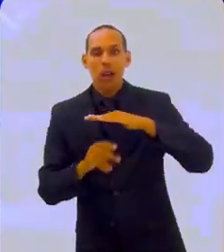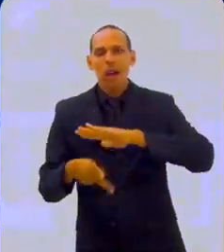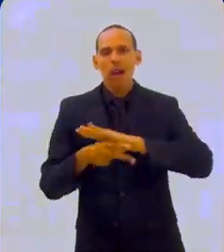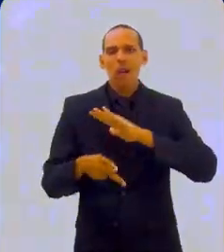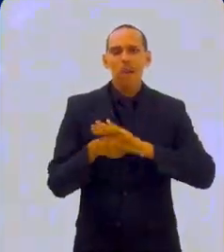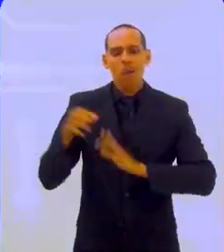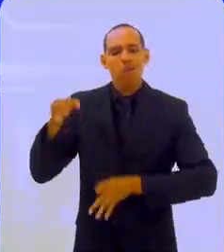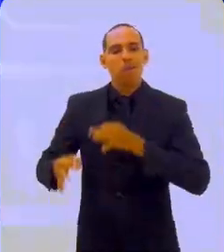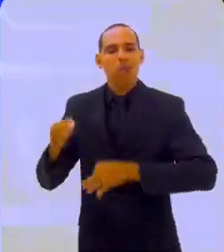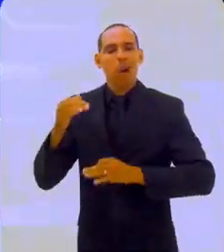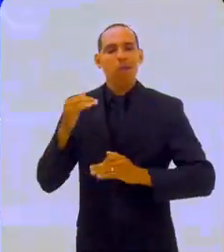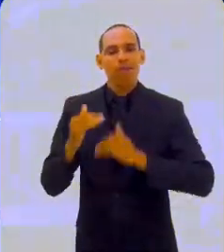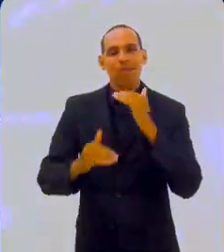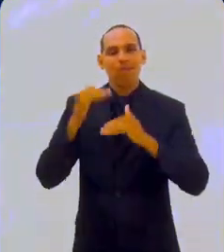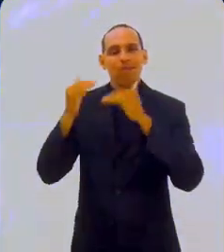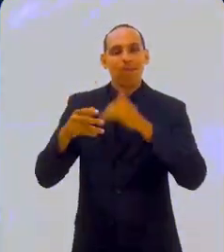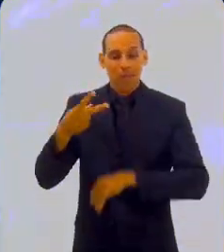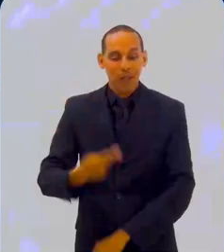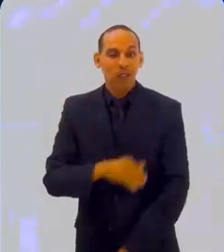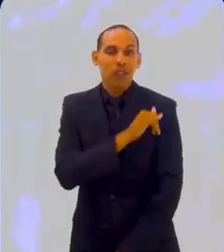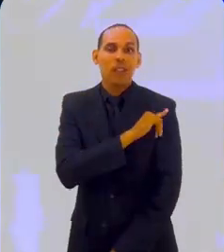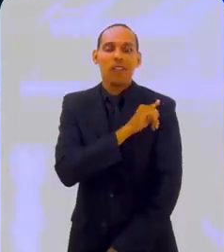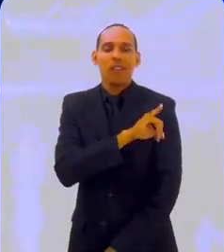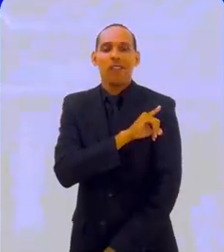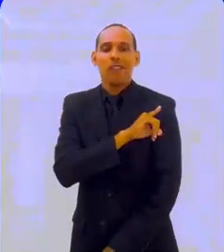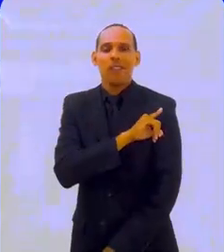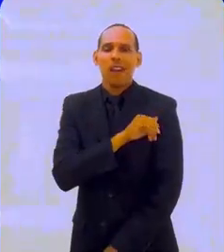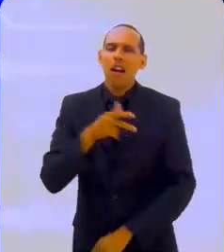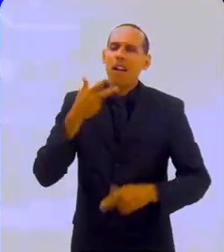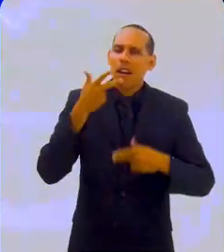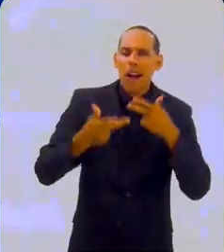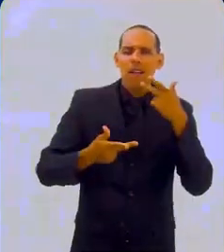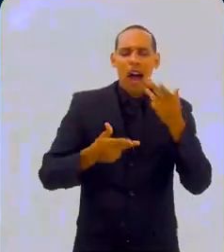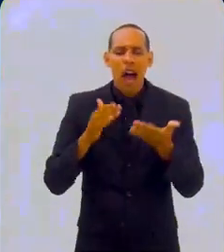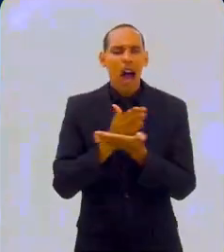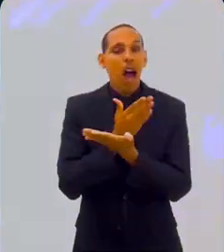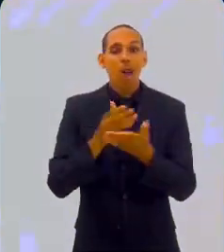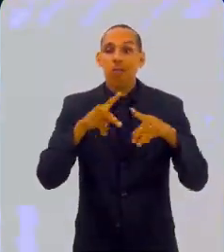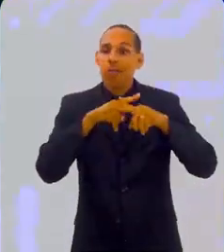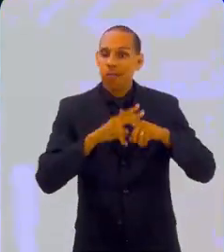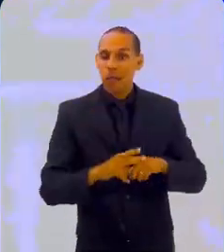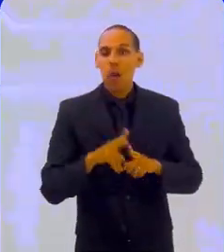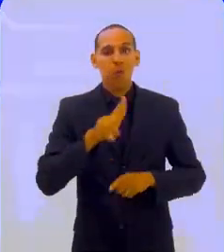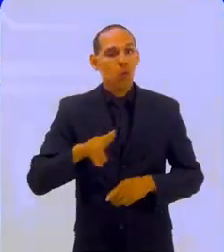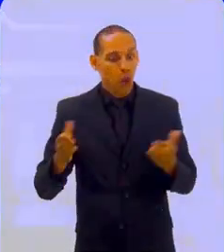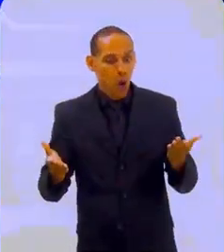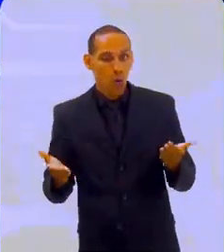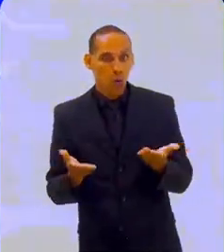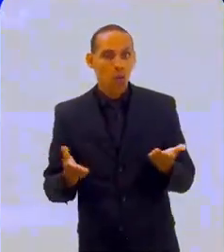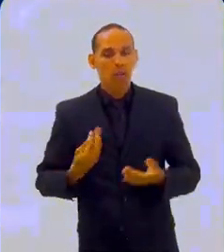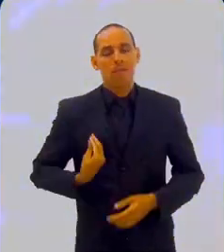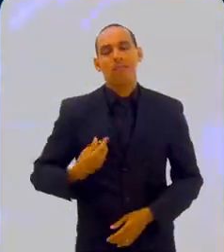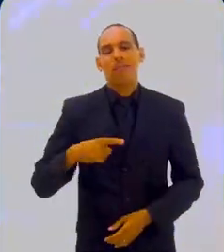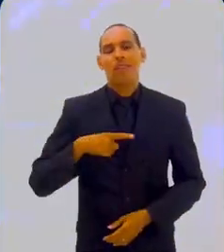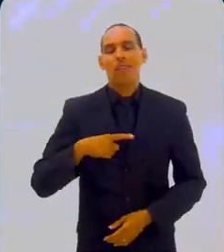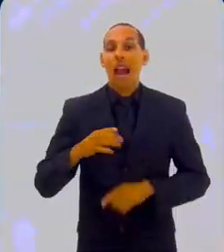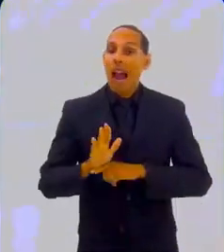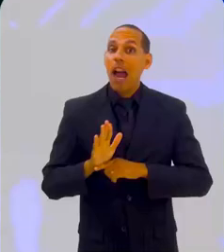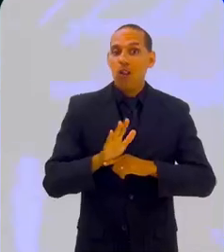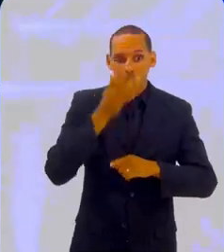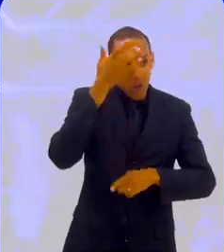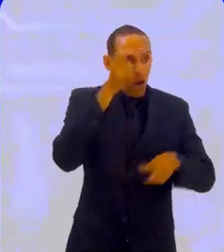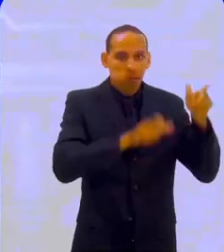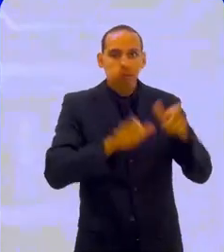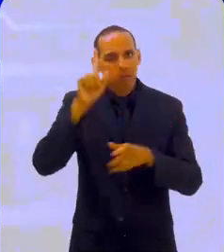que compõem o Fórum de Desenvolvimento do Estado do Rio citam algumas das ferramentas já existentes e que podem ajudar